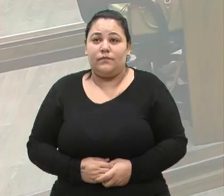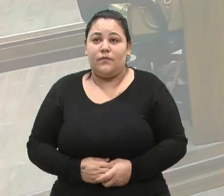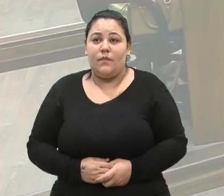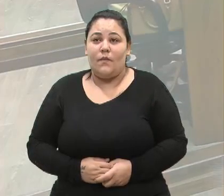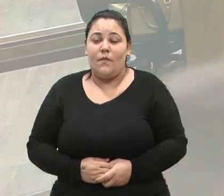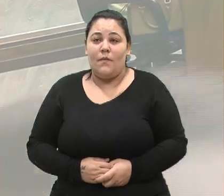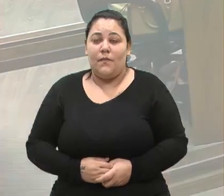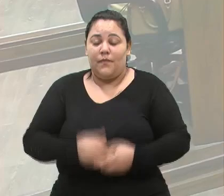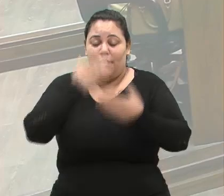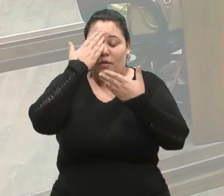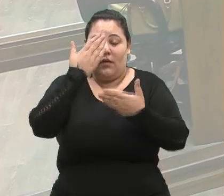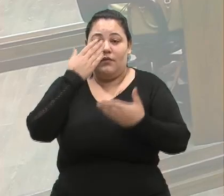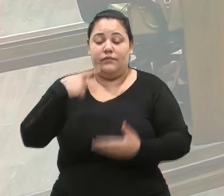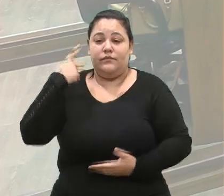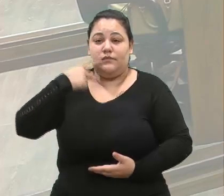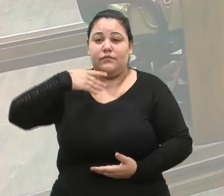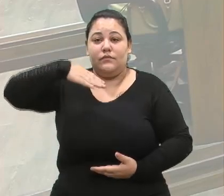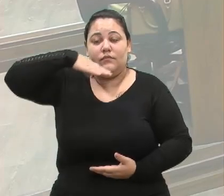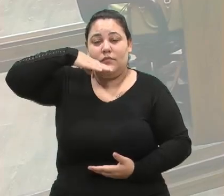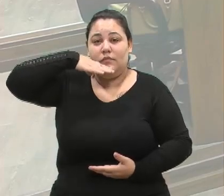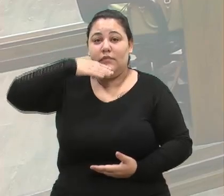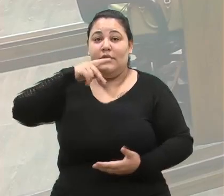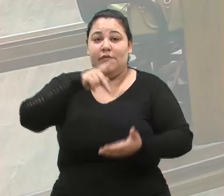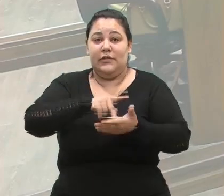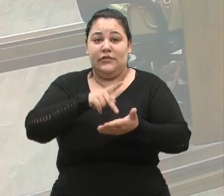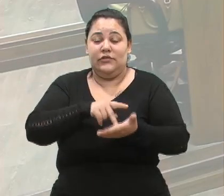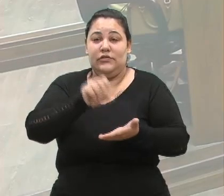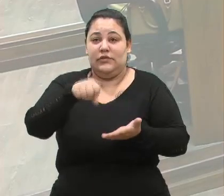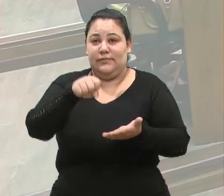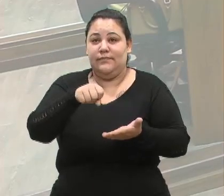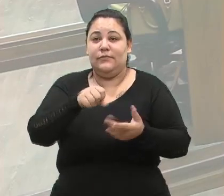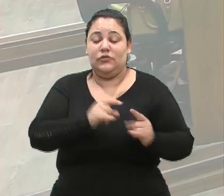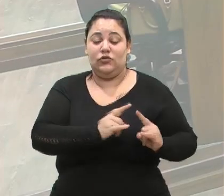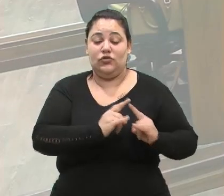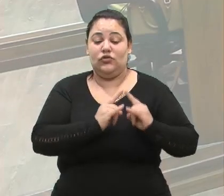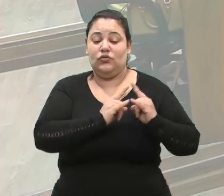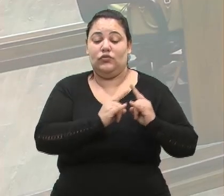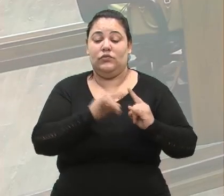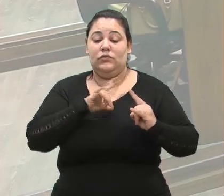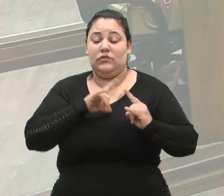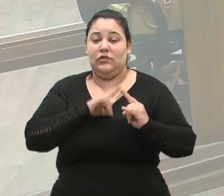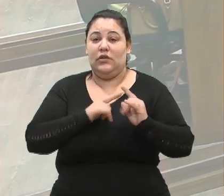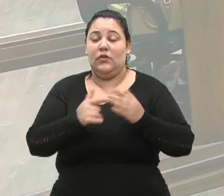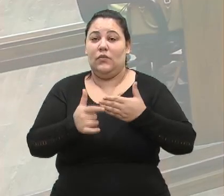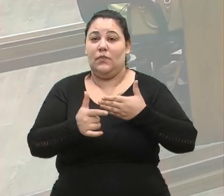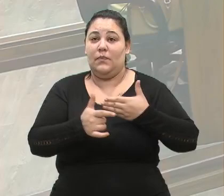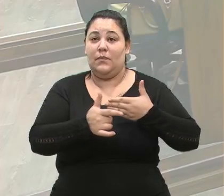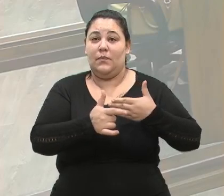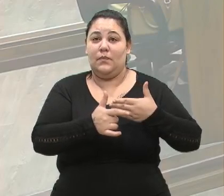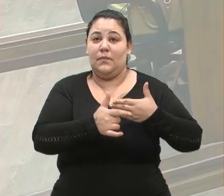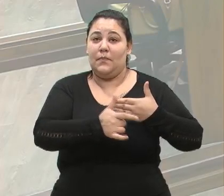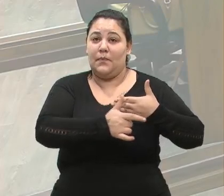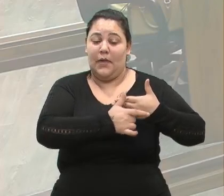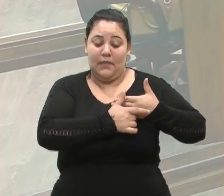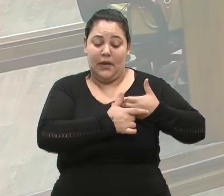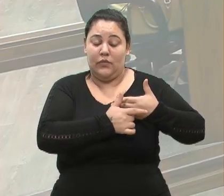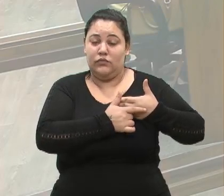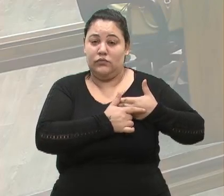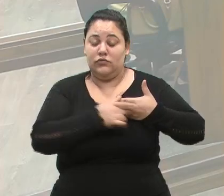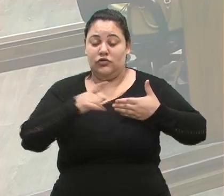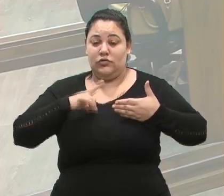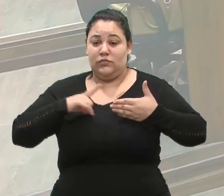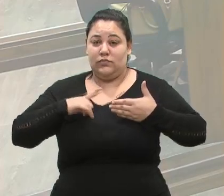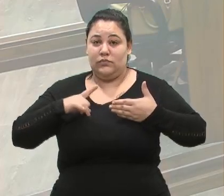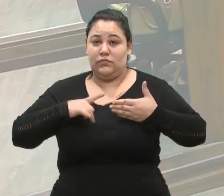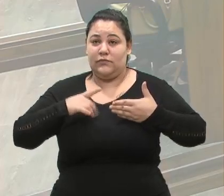Obrigado, vereador Bortola. De fato, os institutos, eles cumprem um papel de dar luz aos temas. E nós temos autonomia